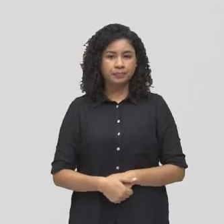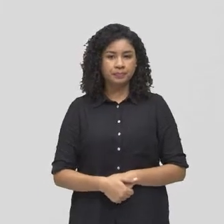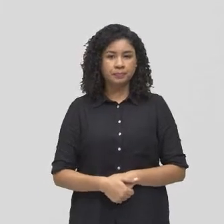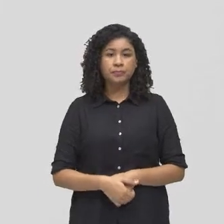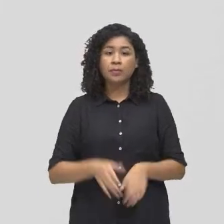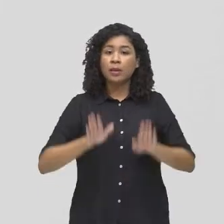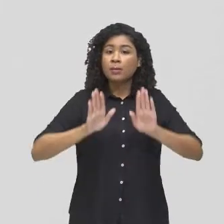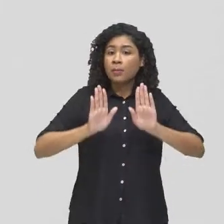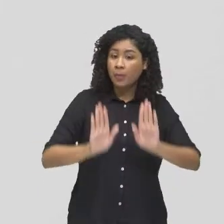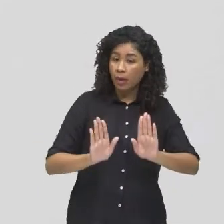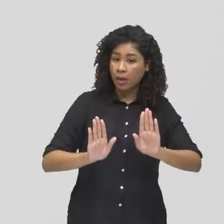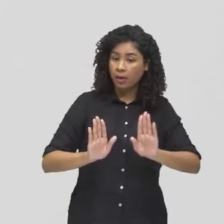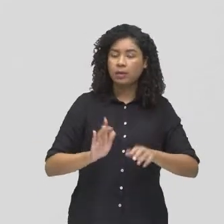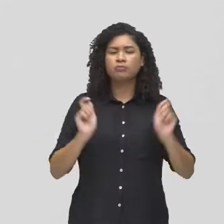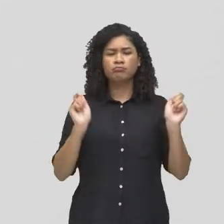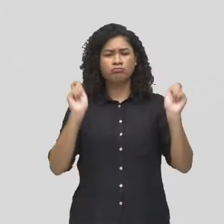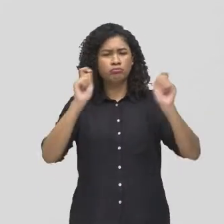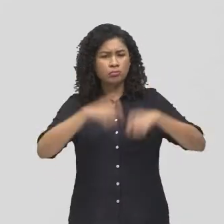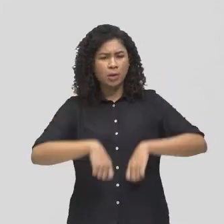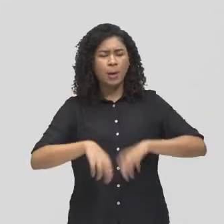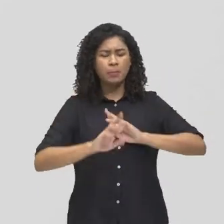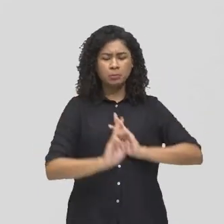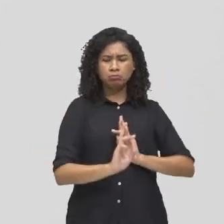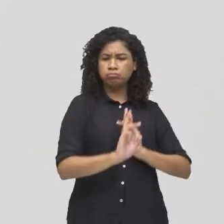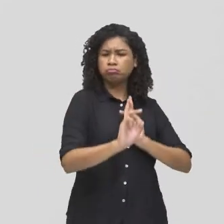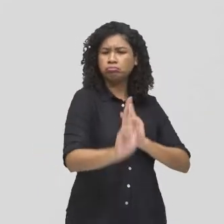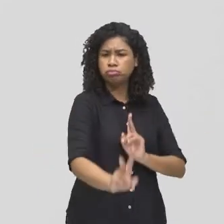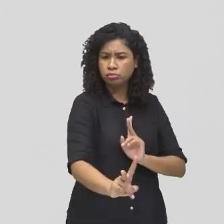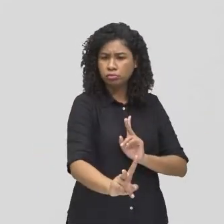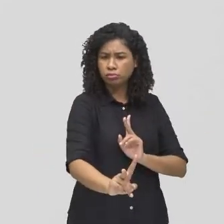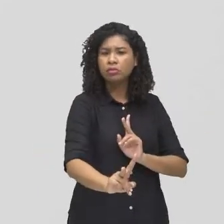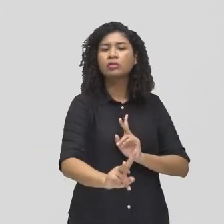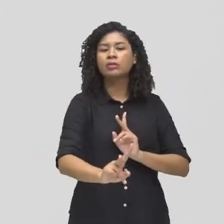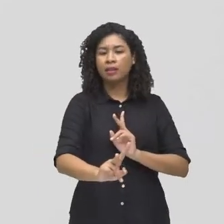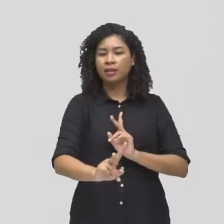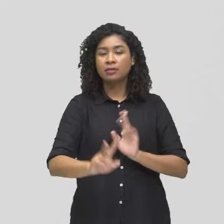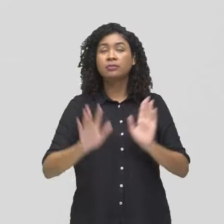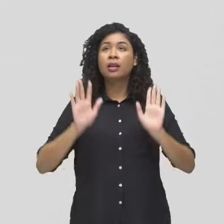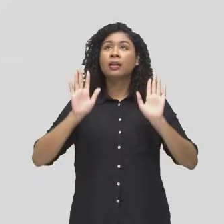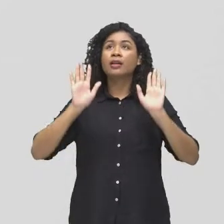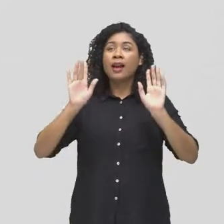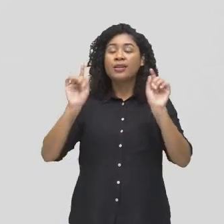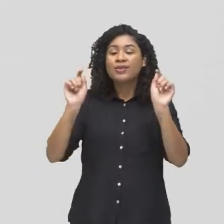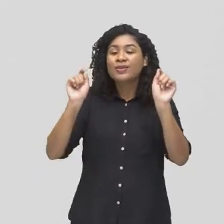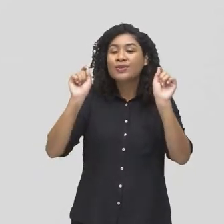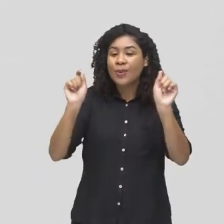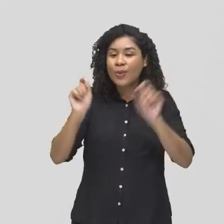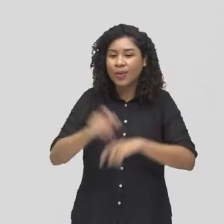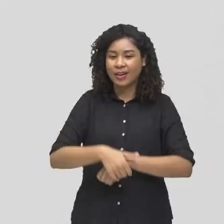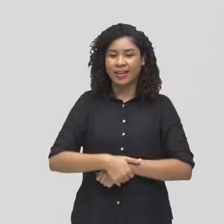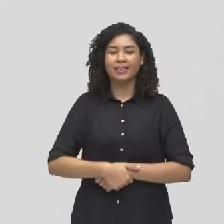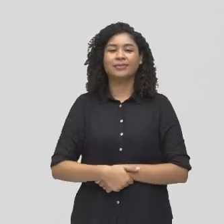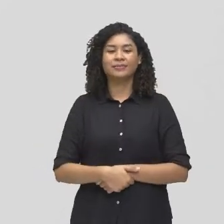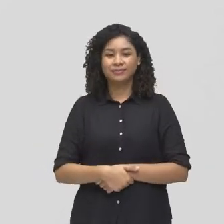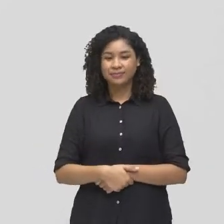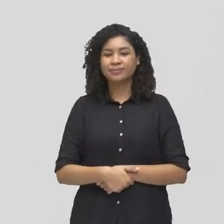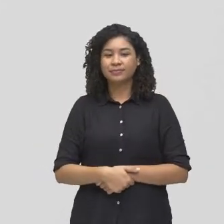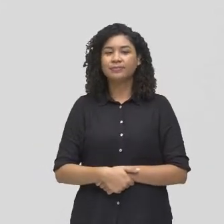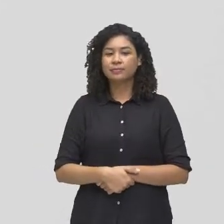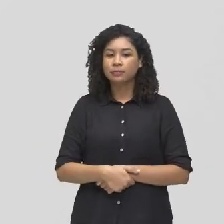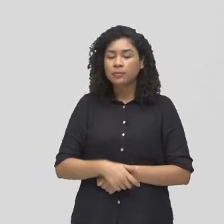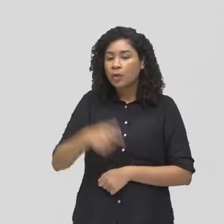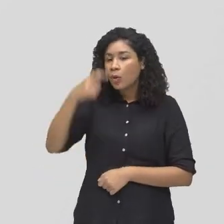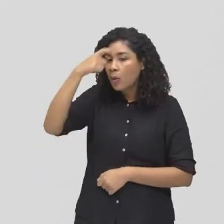No entanto, nos diferenciamos graças à aquisição da consciência, como fruto do